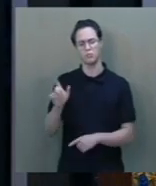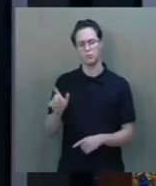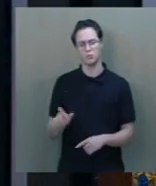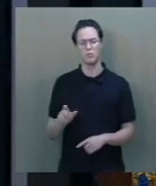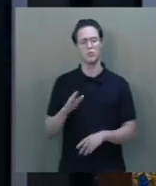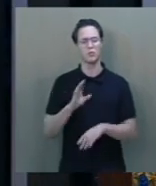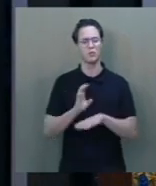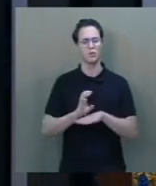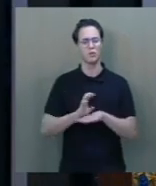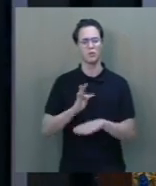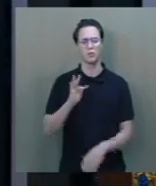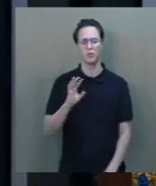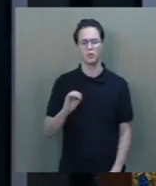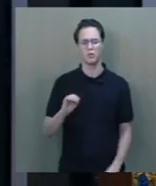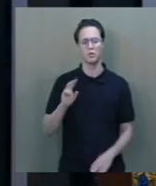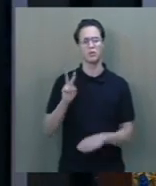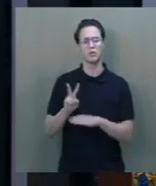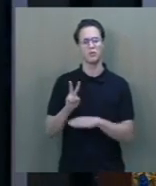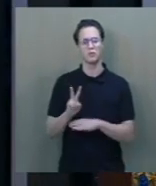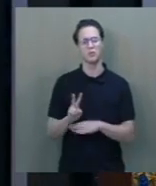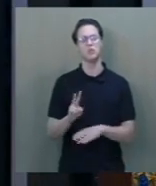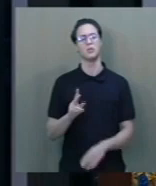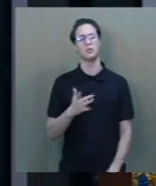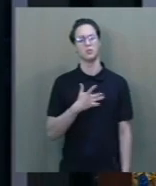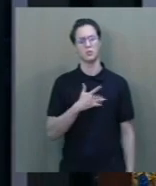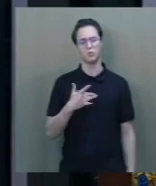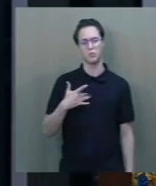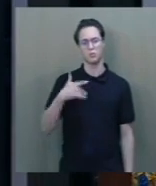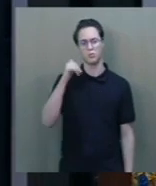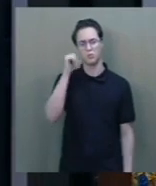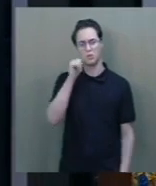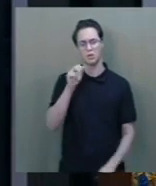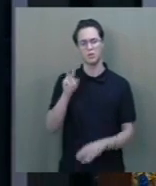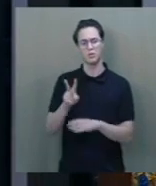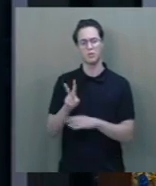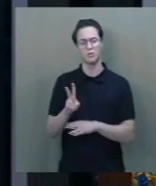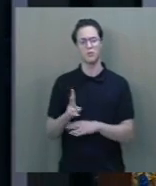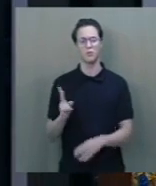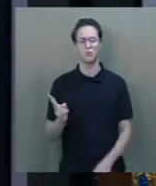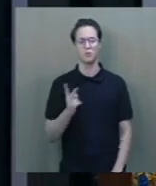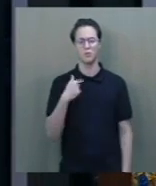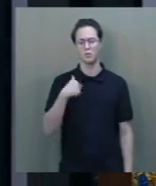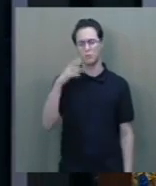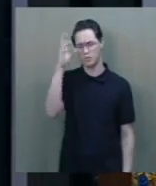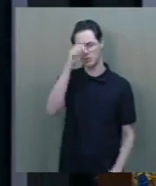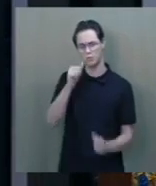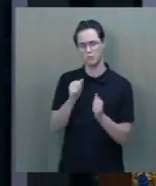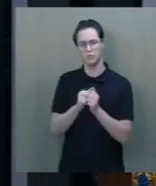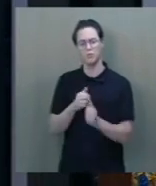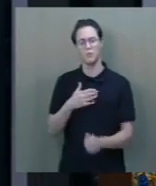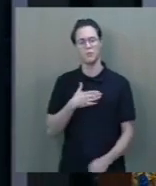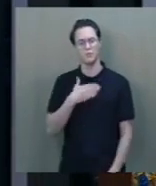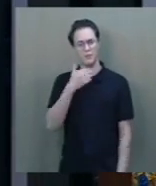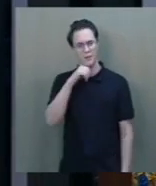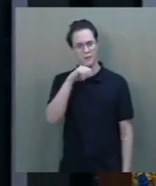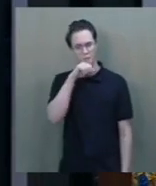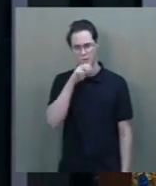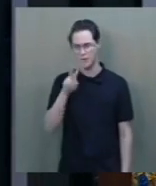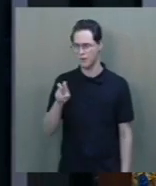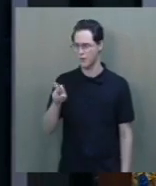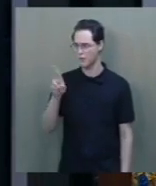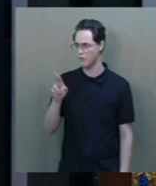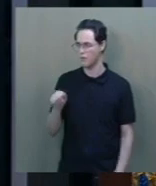brasileira, defendendo a saúde das mulheres e defendendo os valores que aprendi com a minha mãe, Dona Vera, e com a